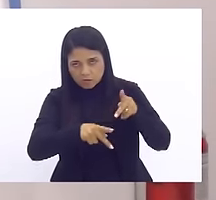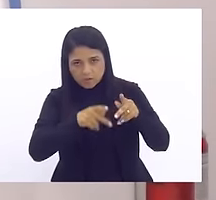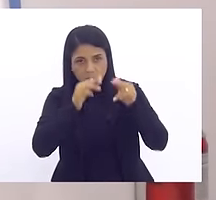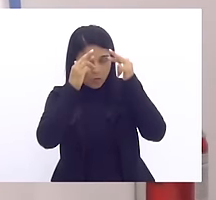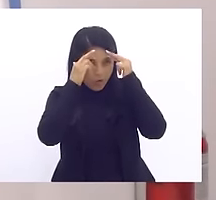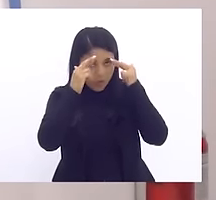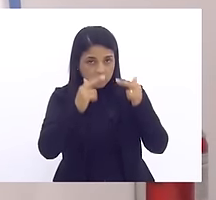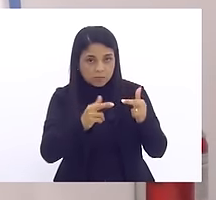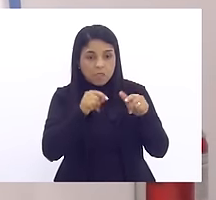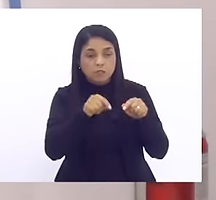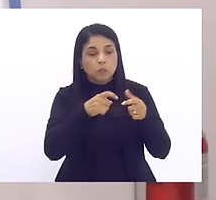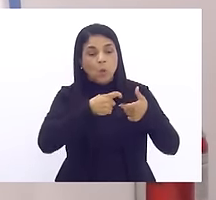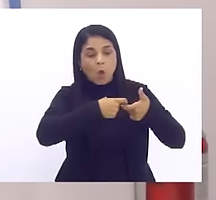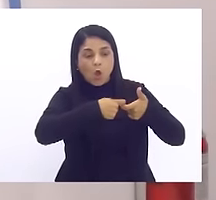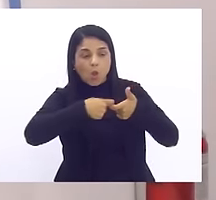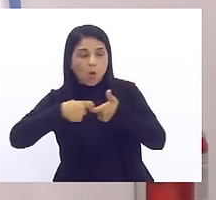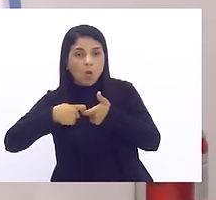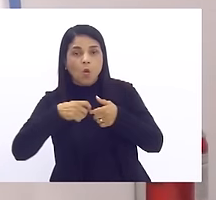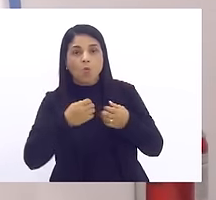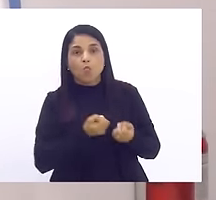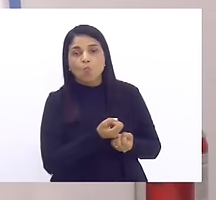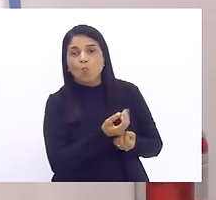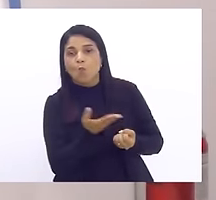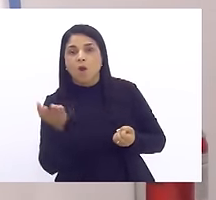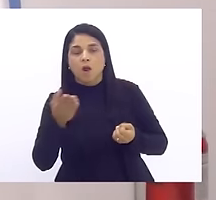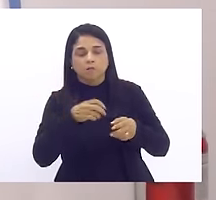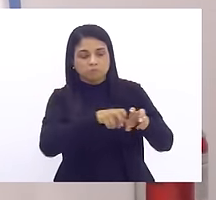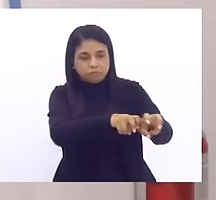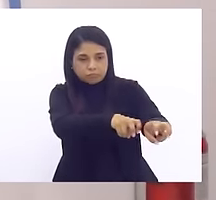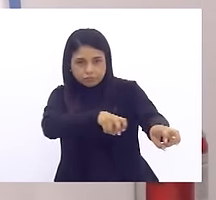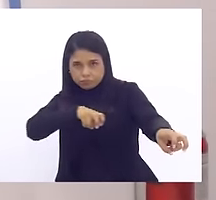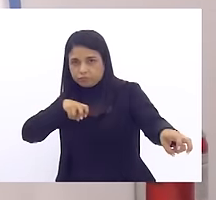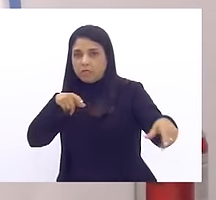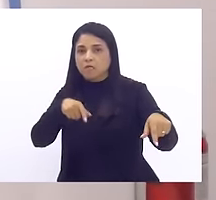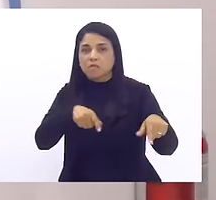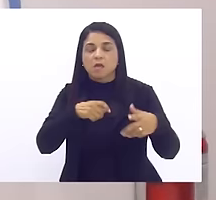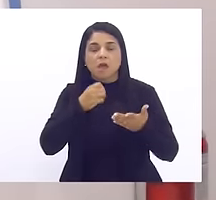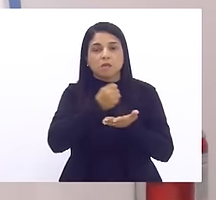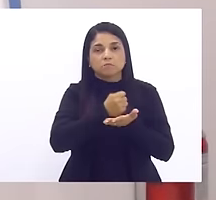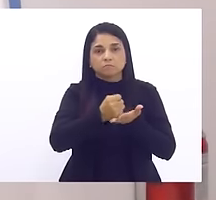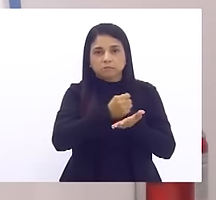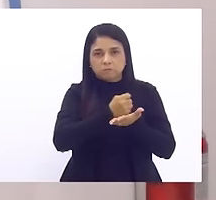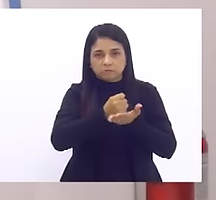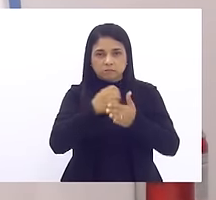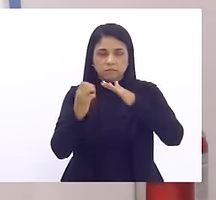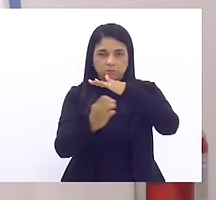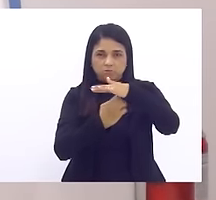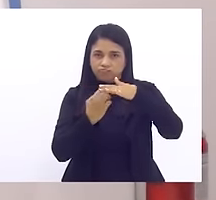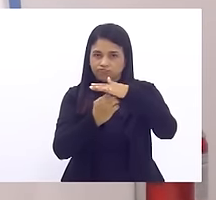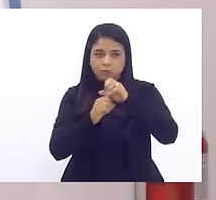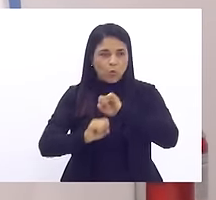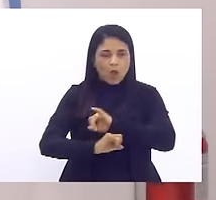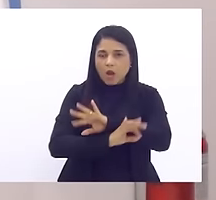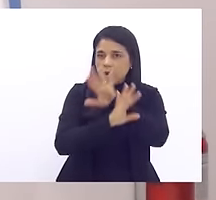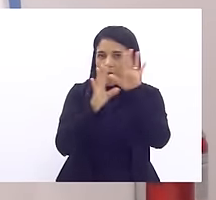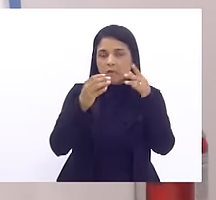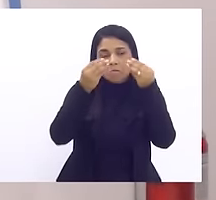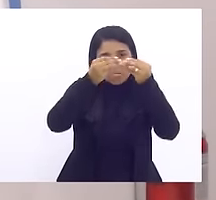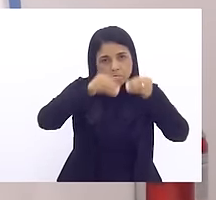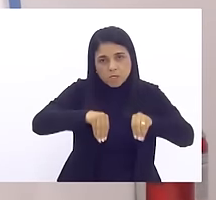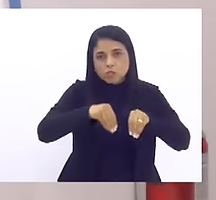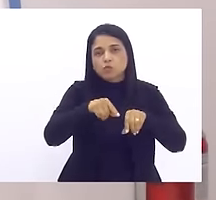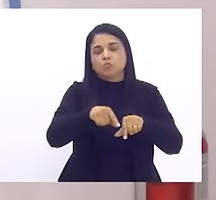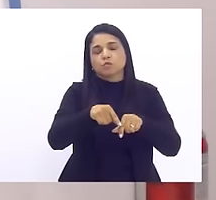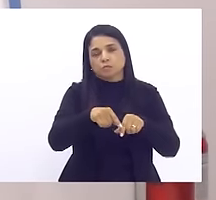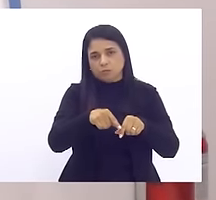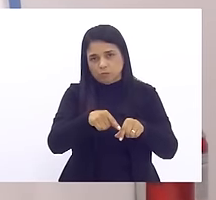respeito ao volume box e a relação da empresa contratada e dessa forma que não é uma forma Clara causa prejuízo ao